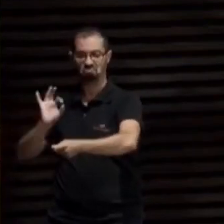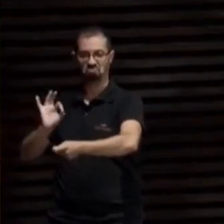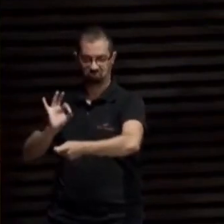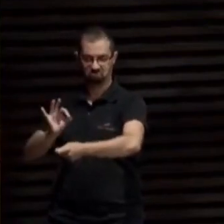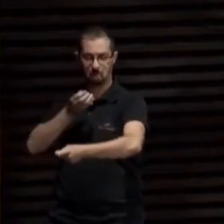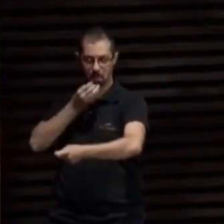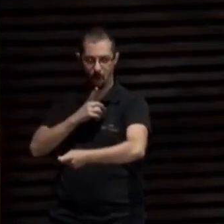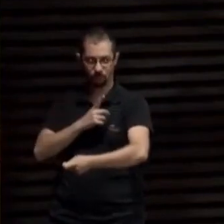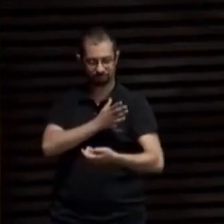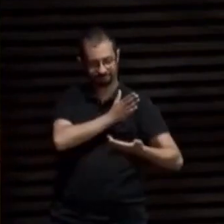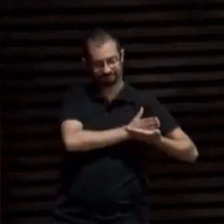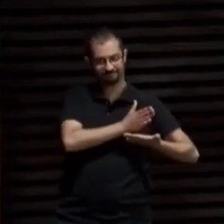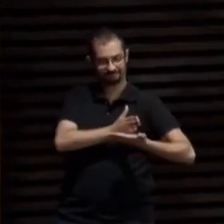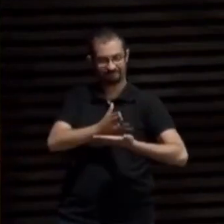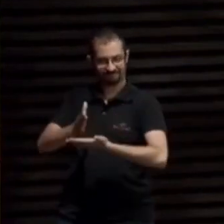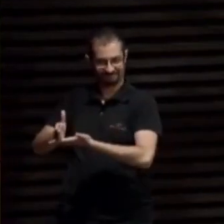aquele café bom.